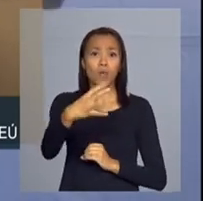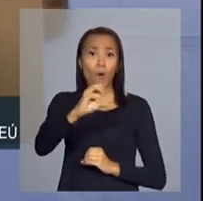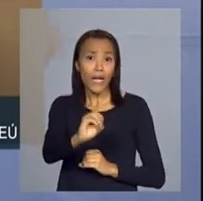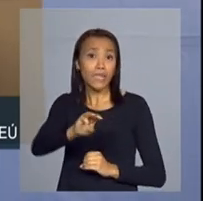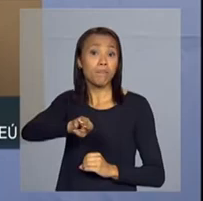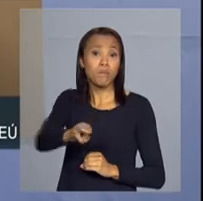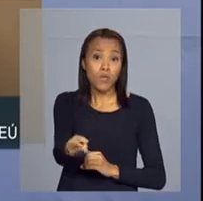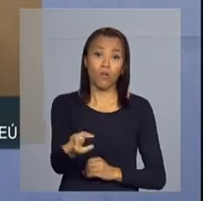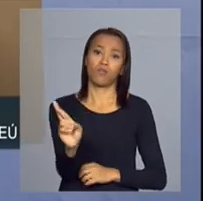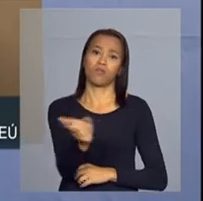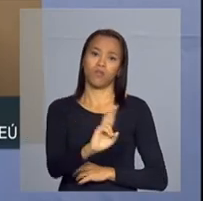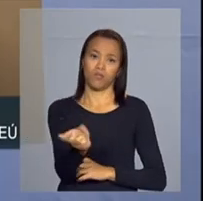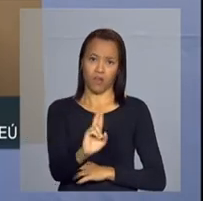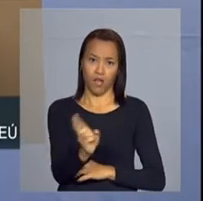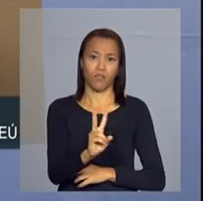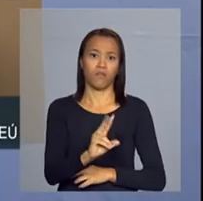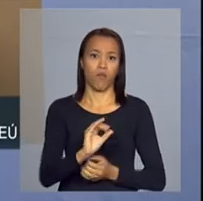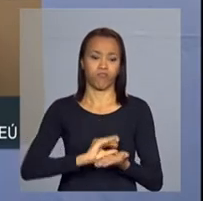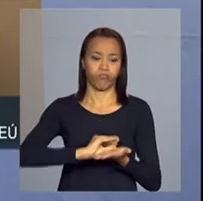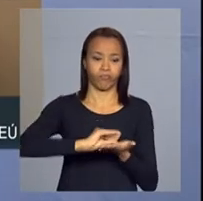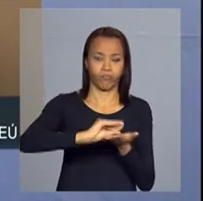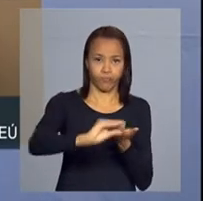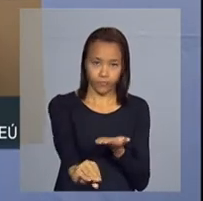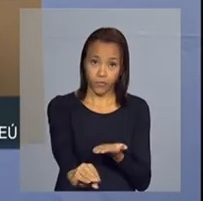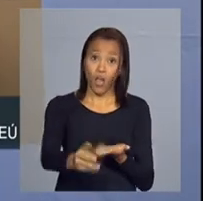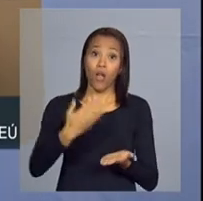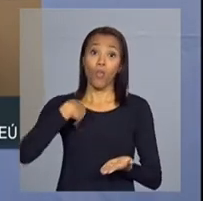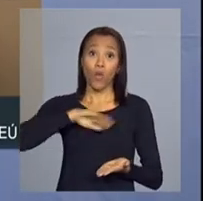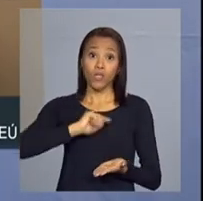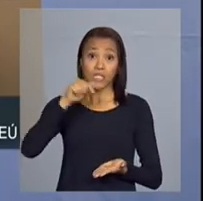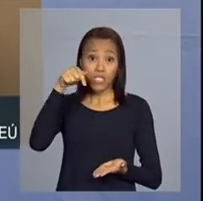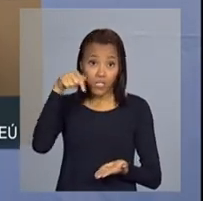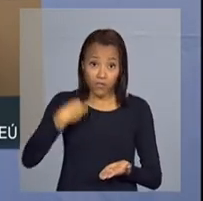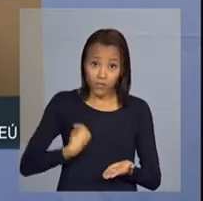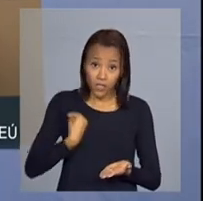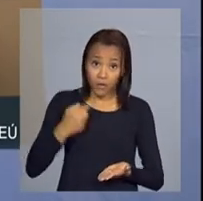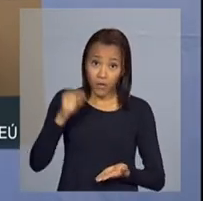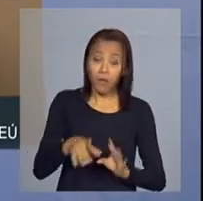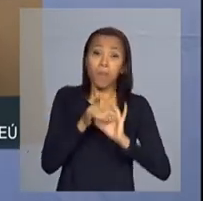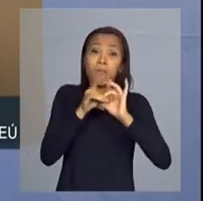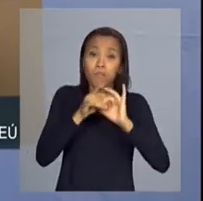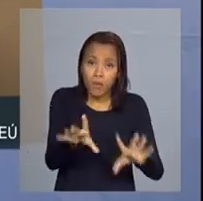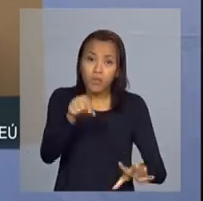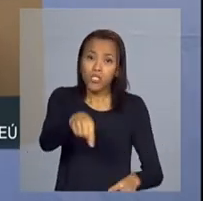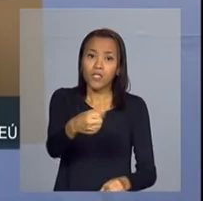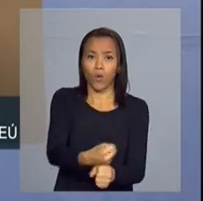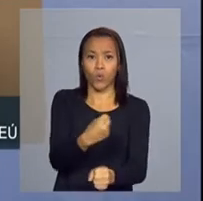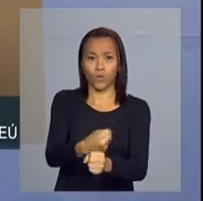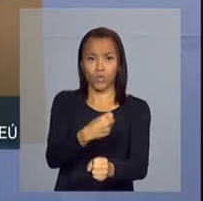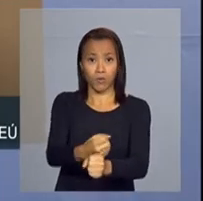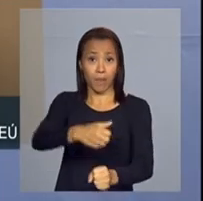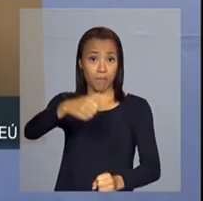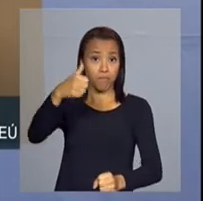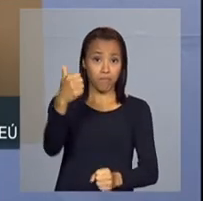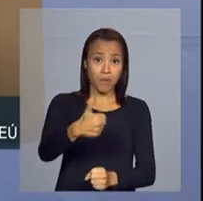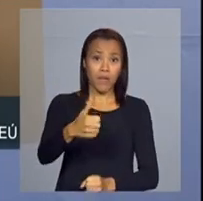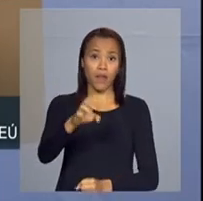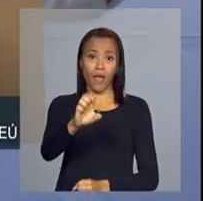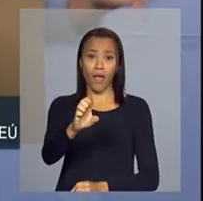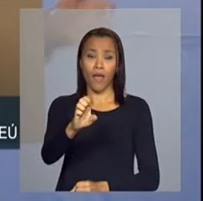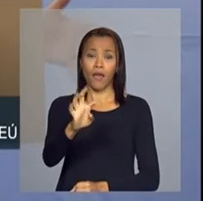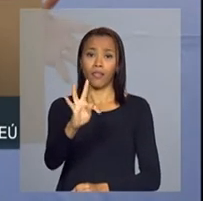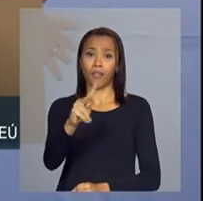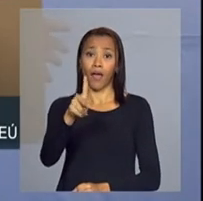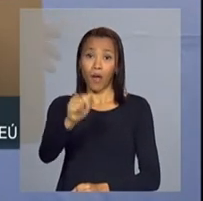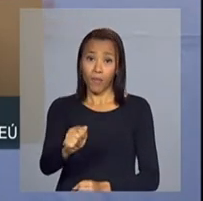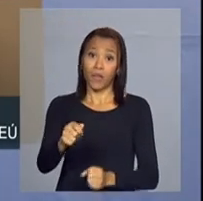de reais. Estamos aqui dando autorização para a primeira etapa, que vai até a barragem de